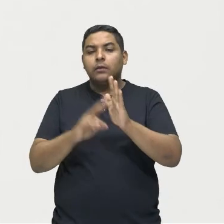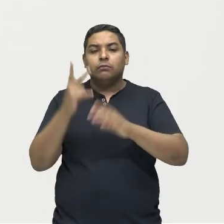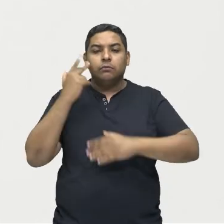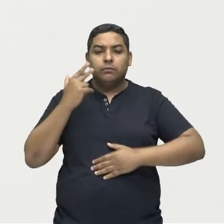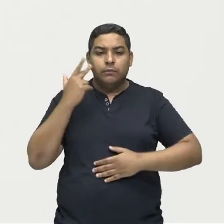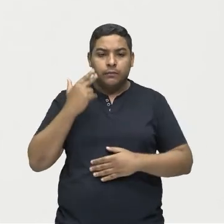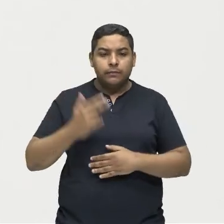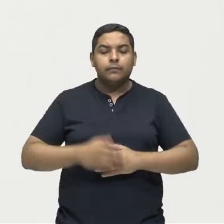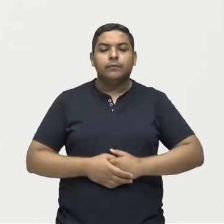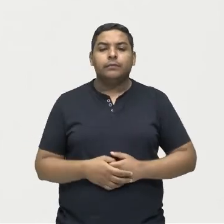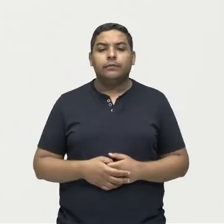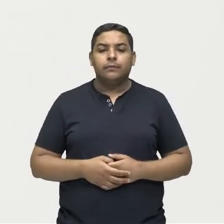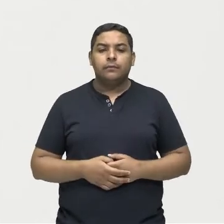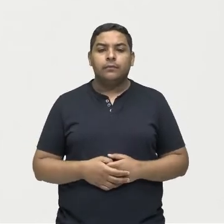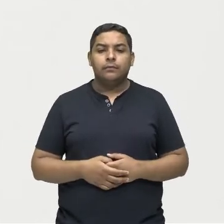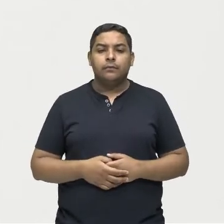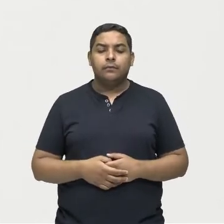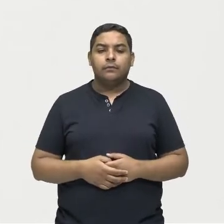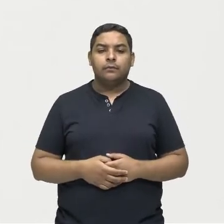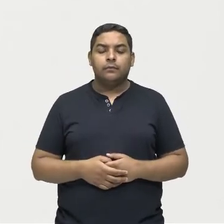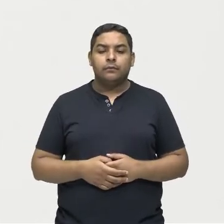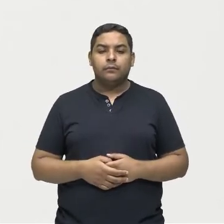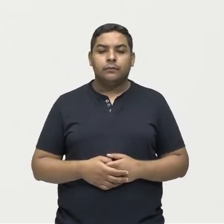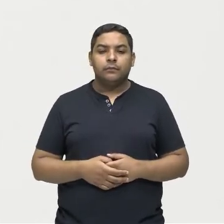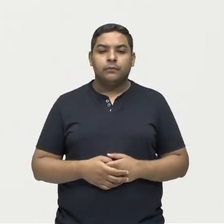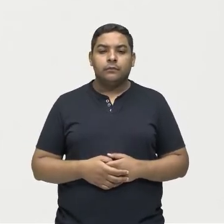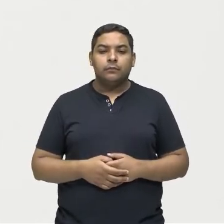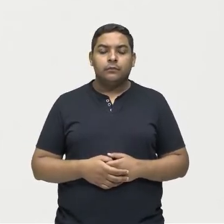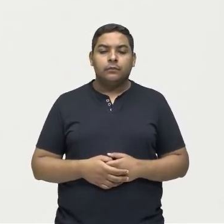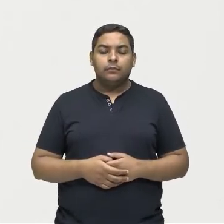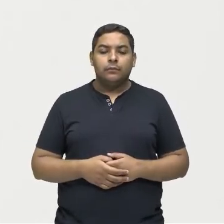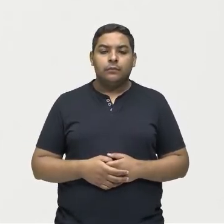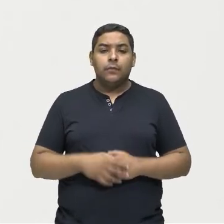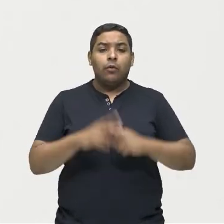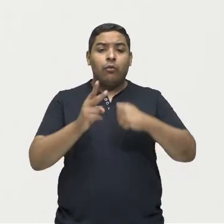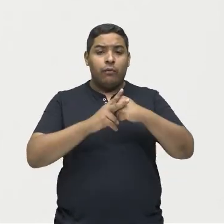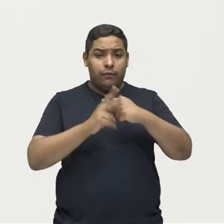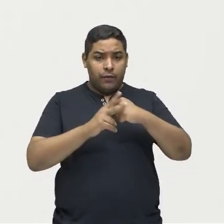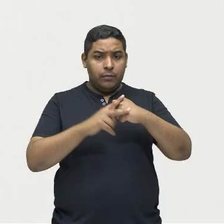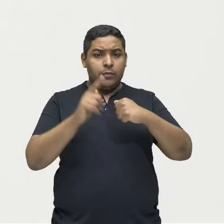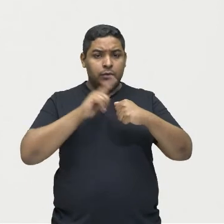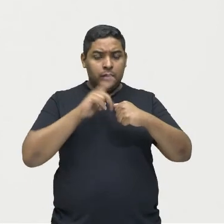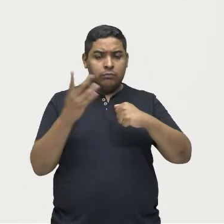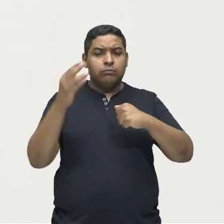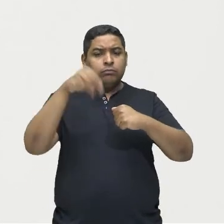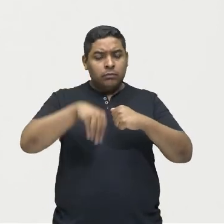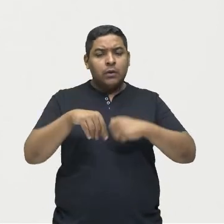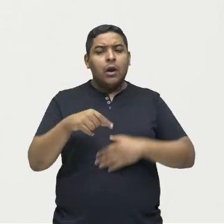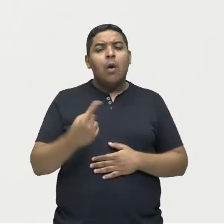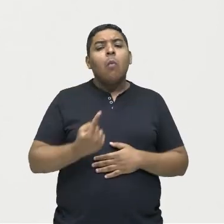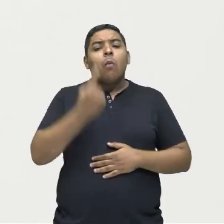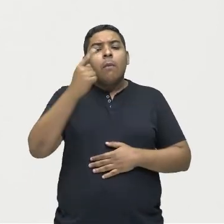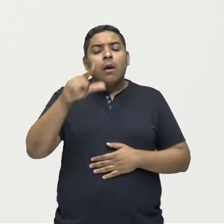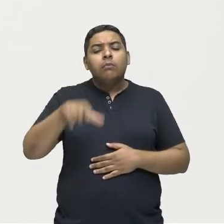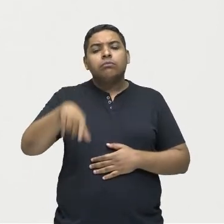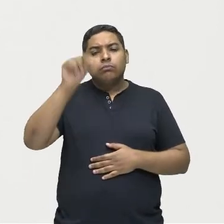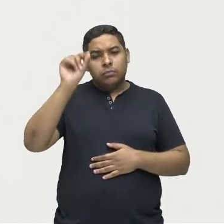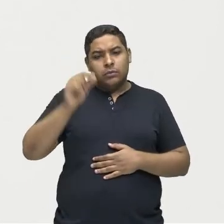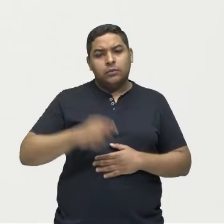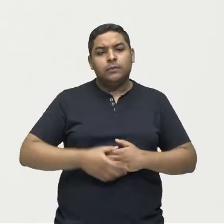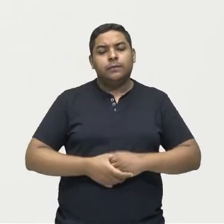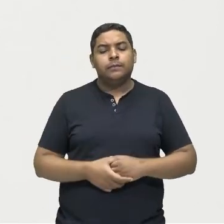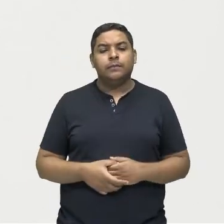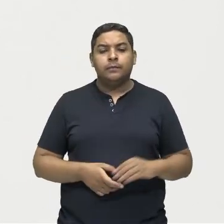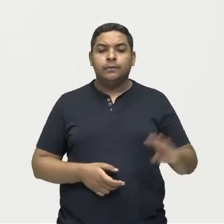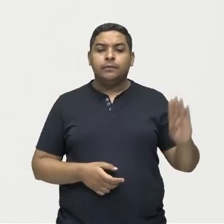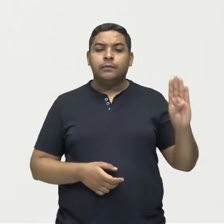ser preenchido aqui das formas aqui dos verbos que contém ali, né, que está em uma das alternativas. Na letra B nós